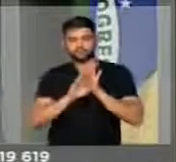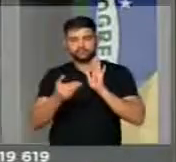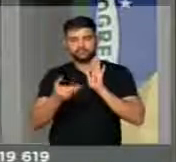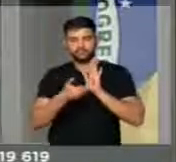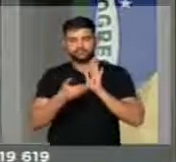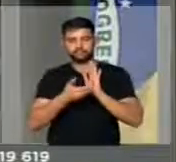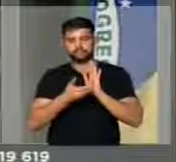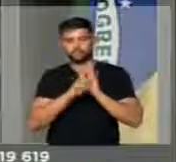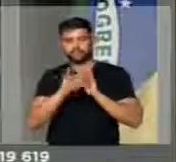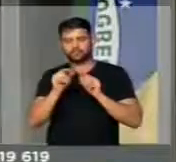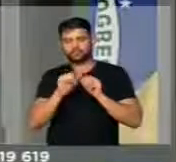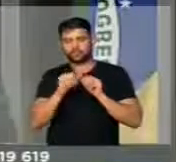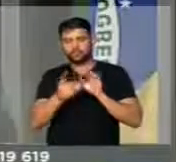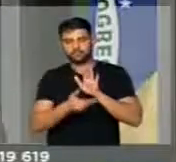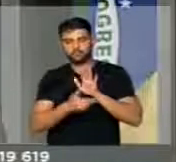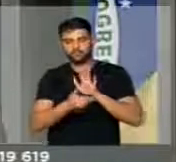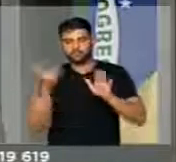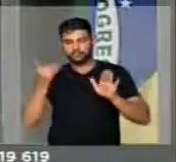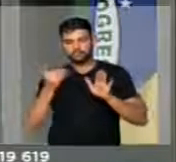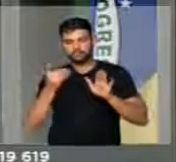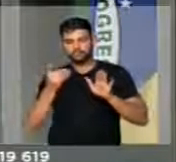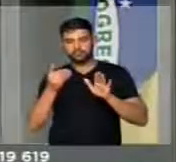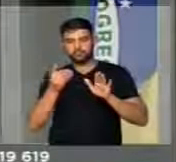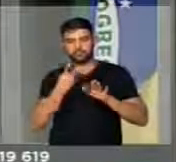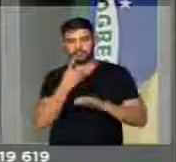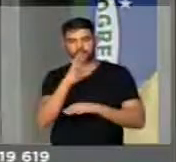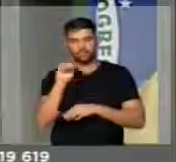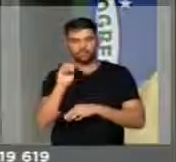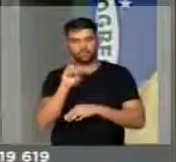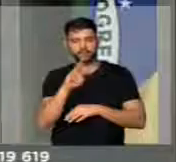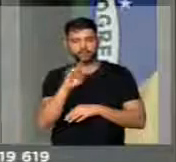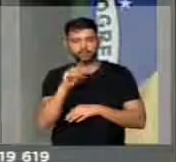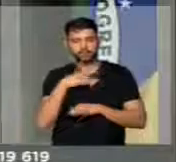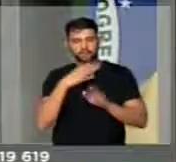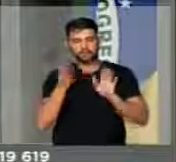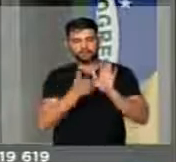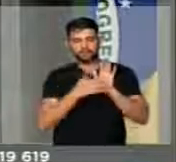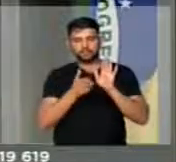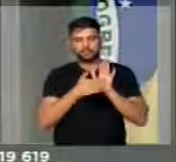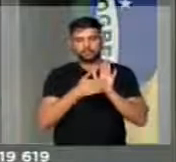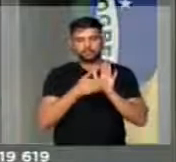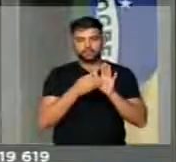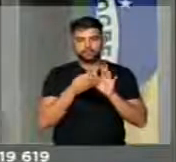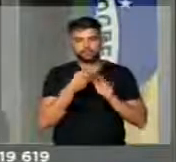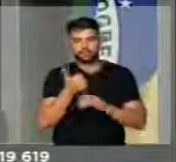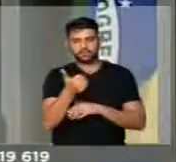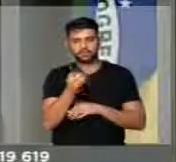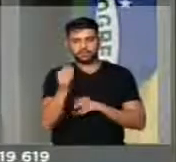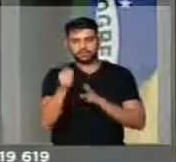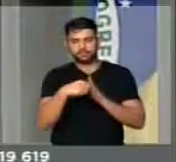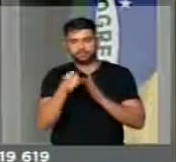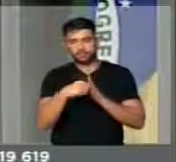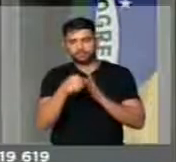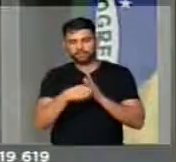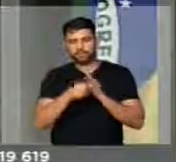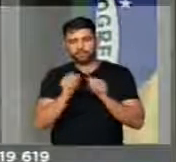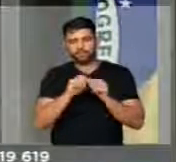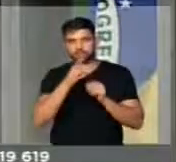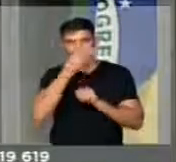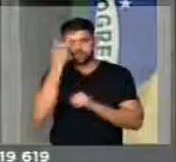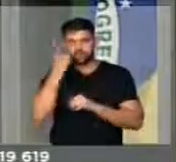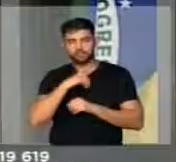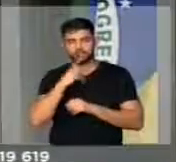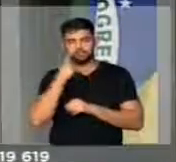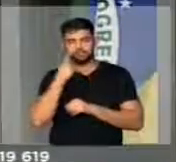Senado foi excluída aquela quarentena que era proposta de 36 meses para aqueles